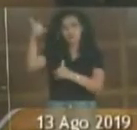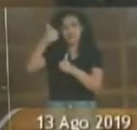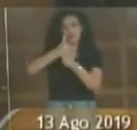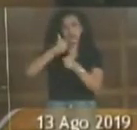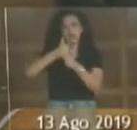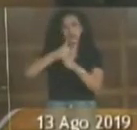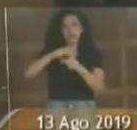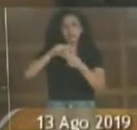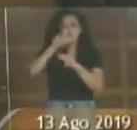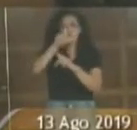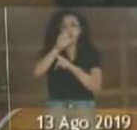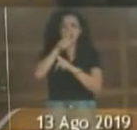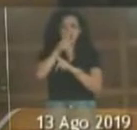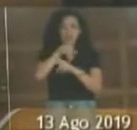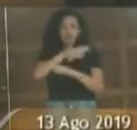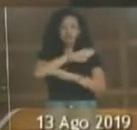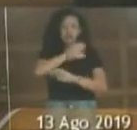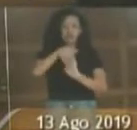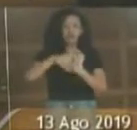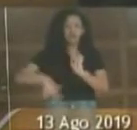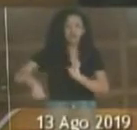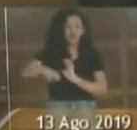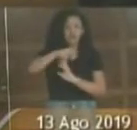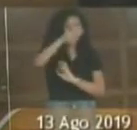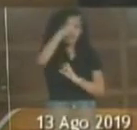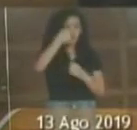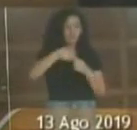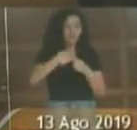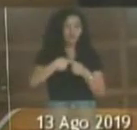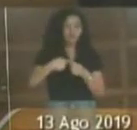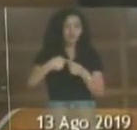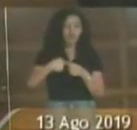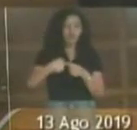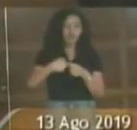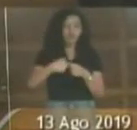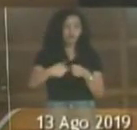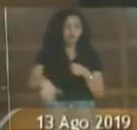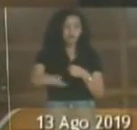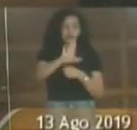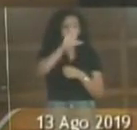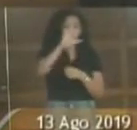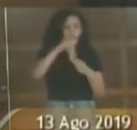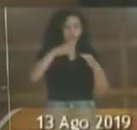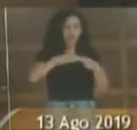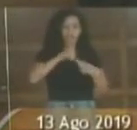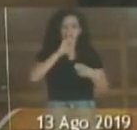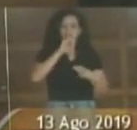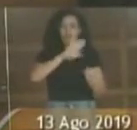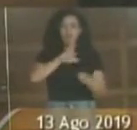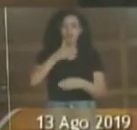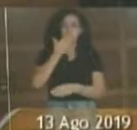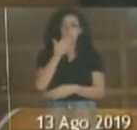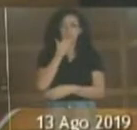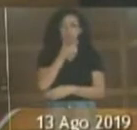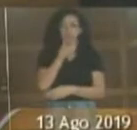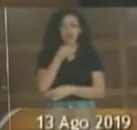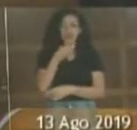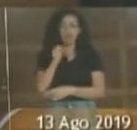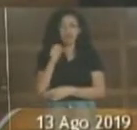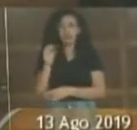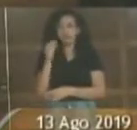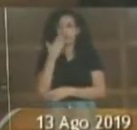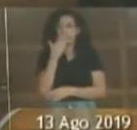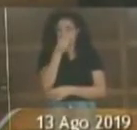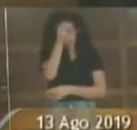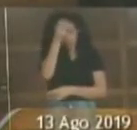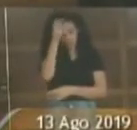substituídas por lâmpadas de LED em toda a extensão da escadaria Luiz Silva, no bairro Morro da Caixa d'Água. Indicação 2380, indicando ao prefeito a colocação